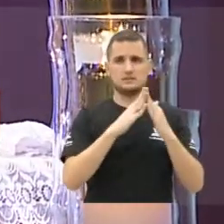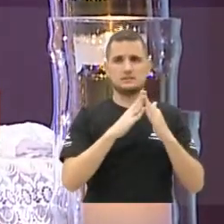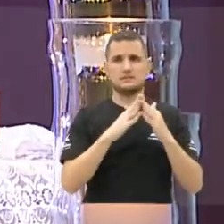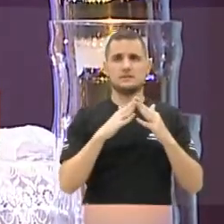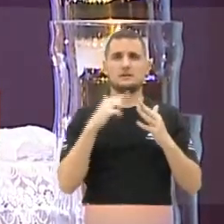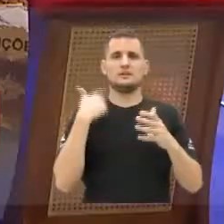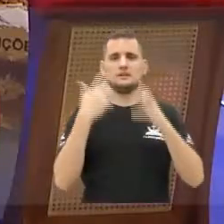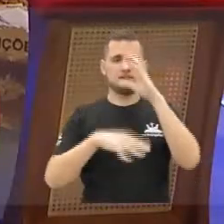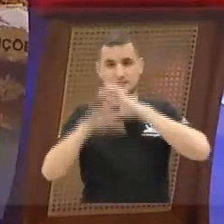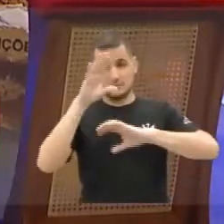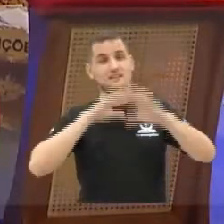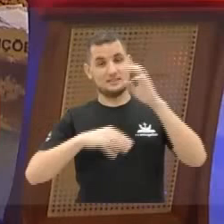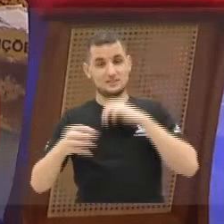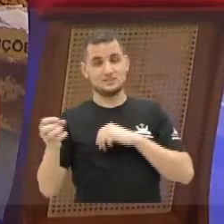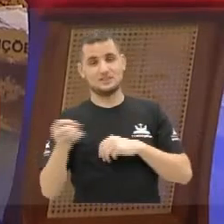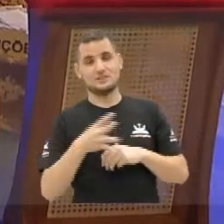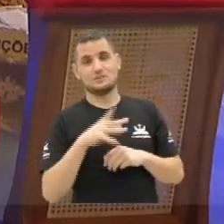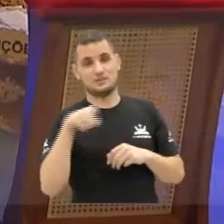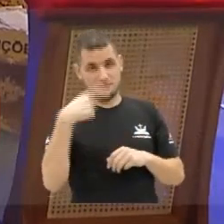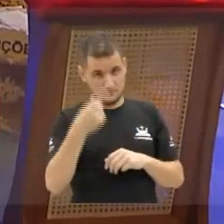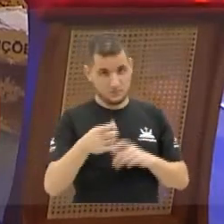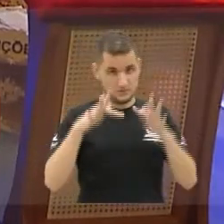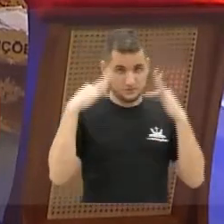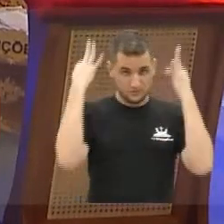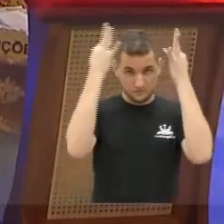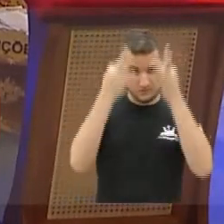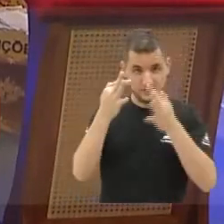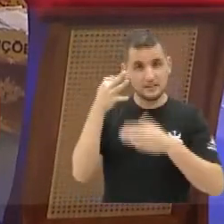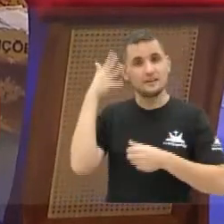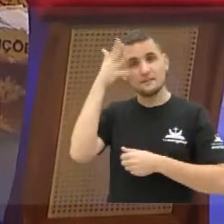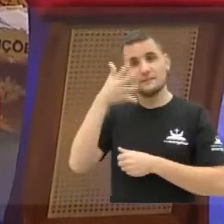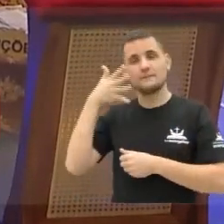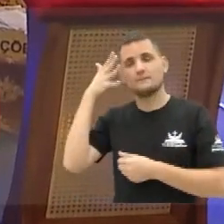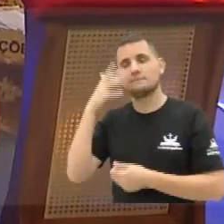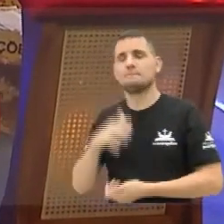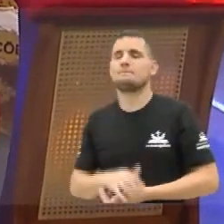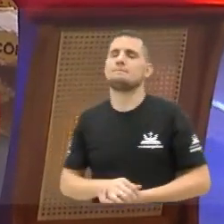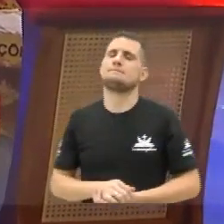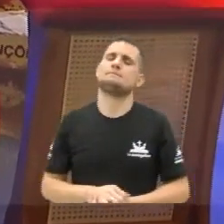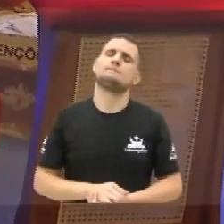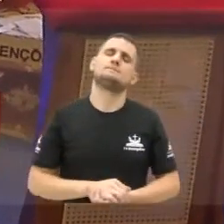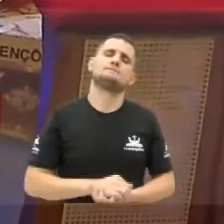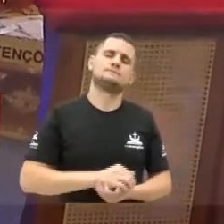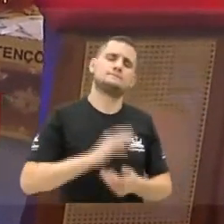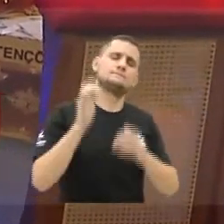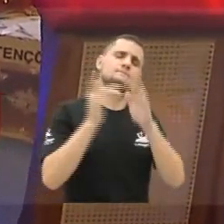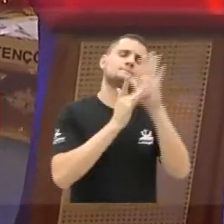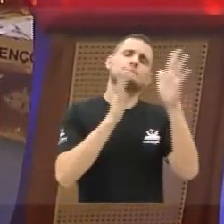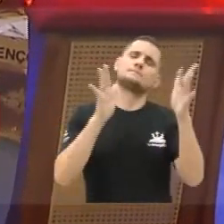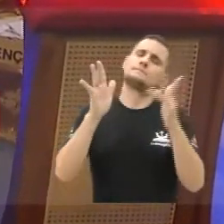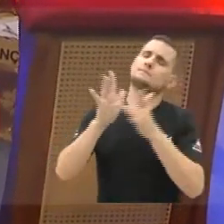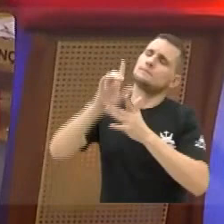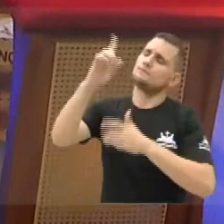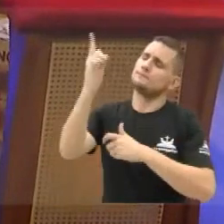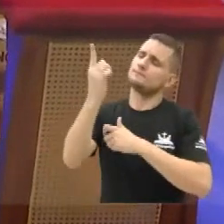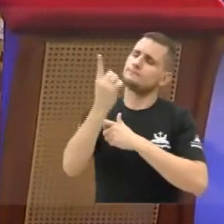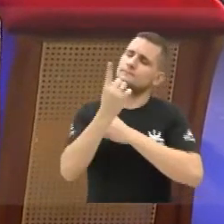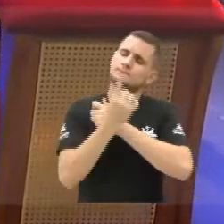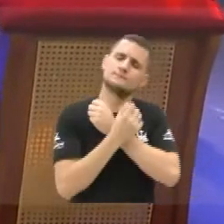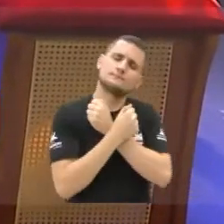uma vez esse refrão? E aí depois o Frei Gilson vem prega. Vem me abraçar, vem me